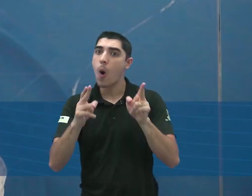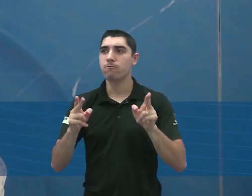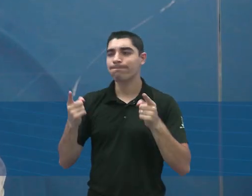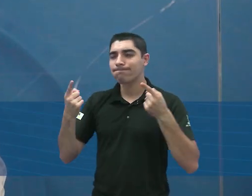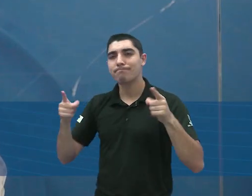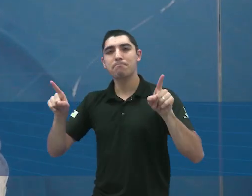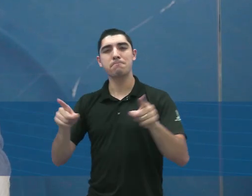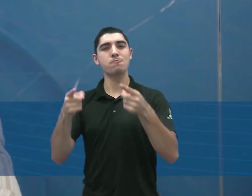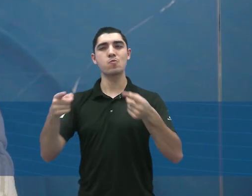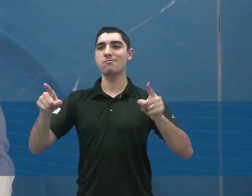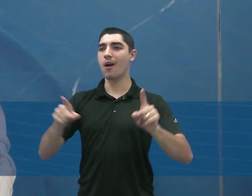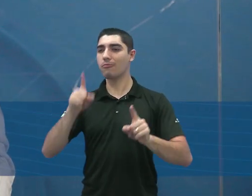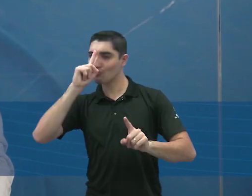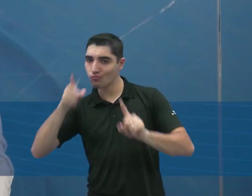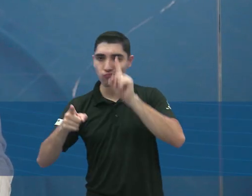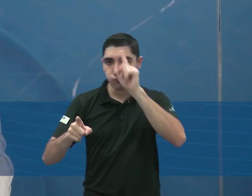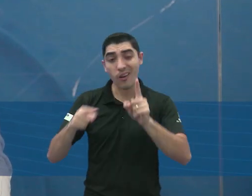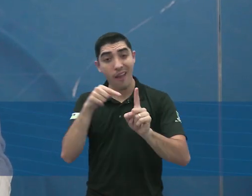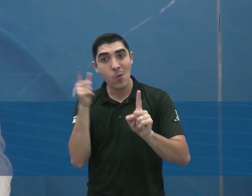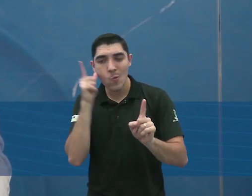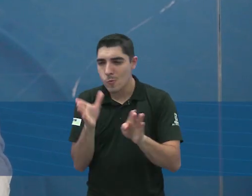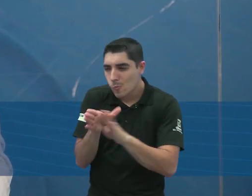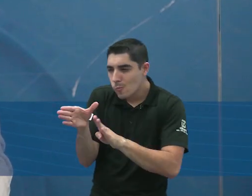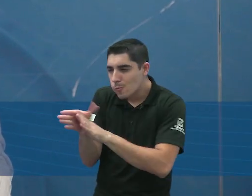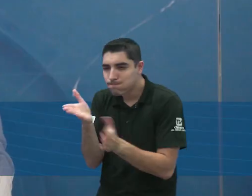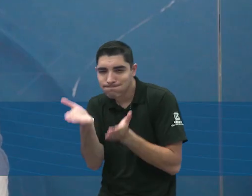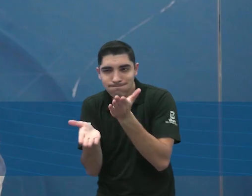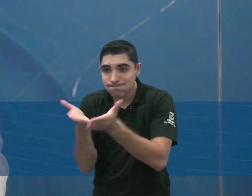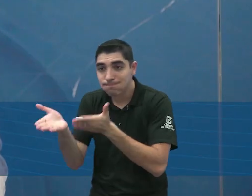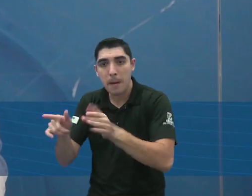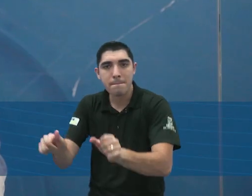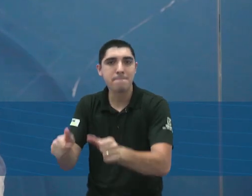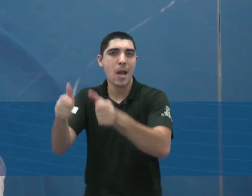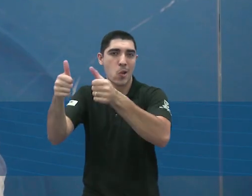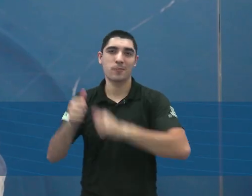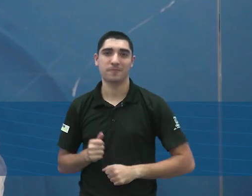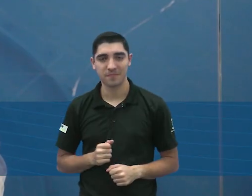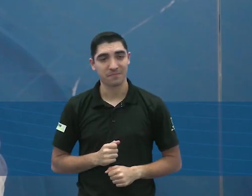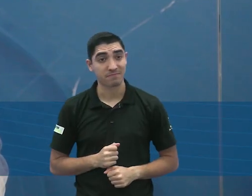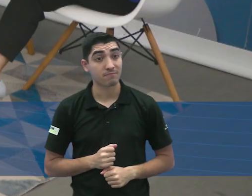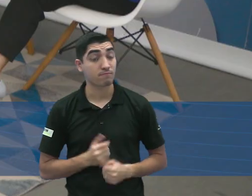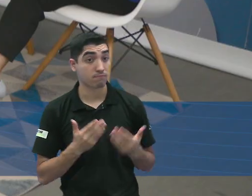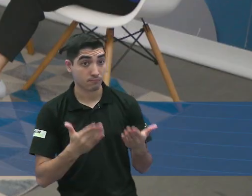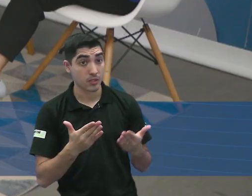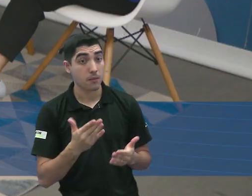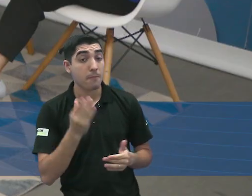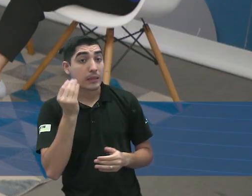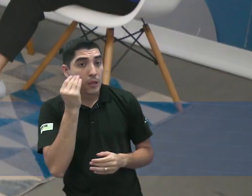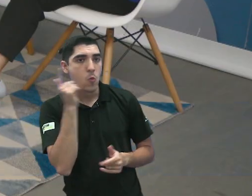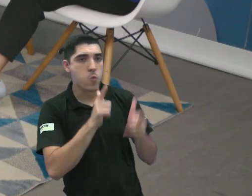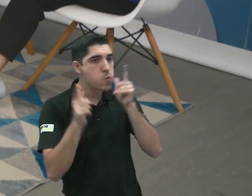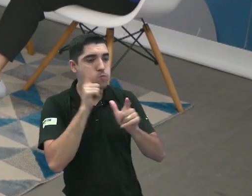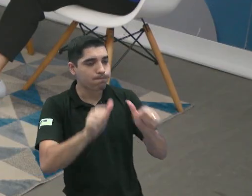ele possui, para que ele consiga conduzir esse time a sua performance aí esperada dentro da empresa. Para obter bons